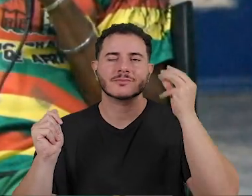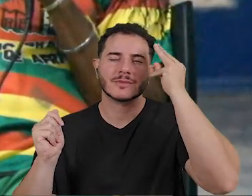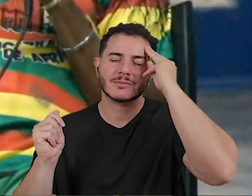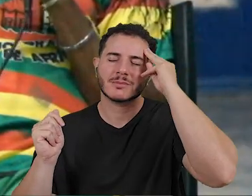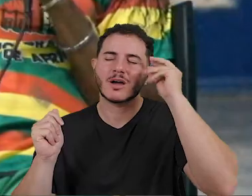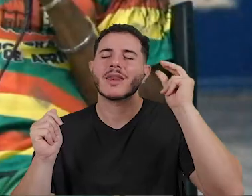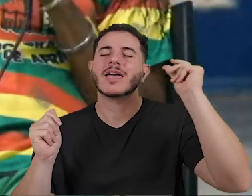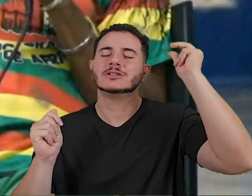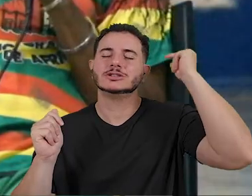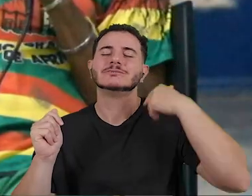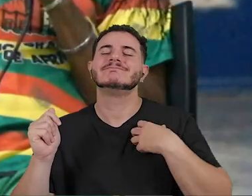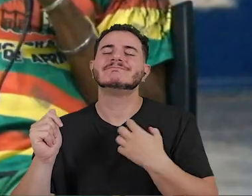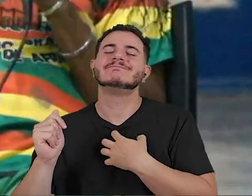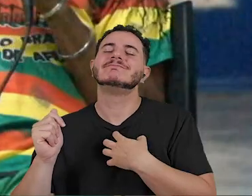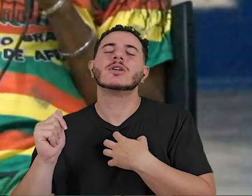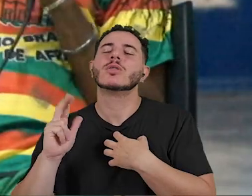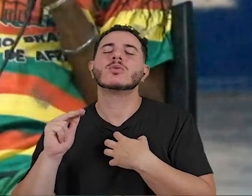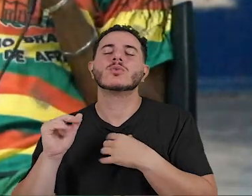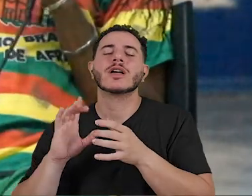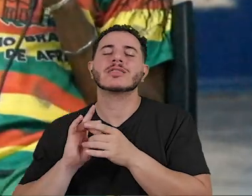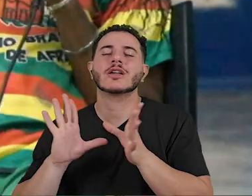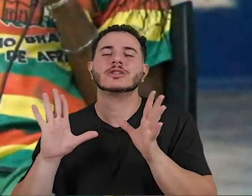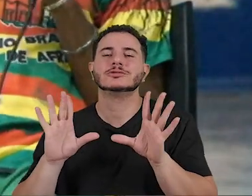Não entendeu? Entendeu.